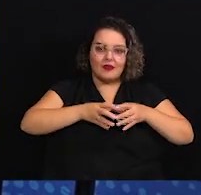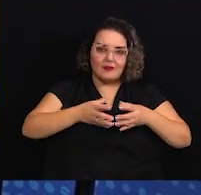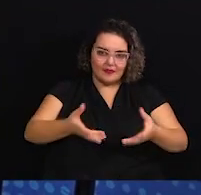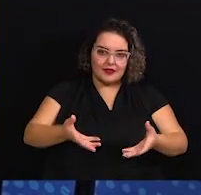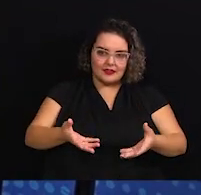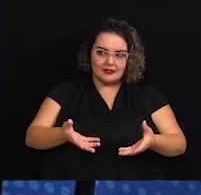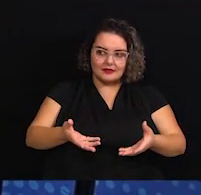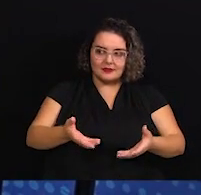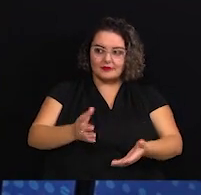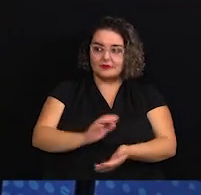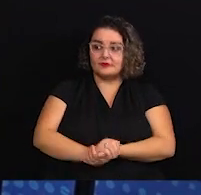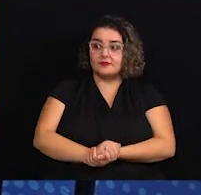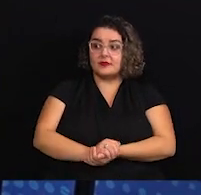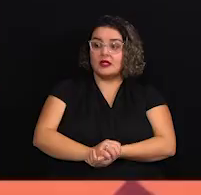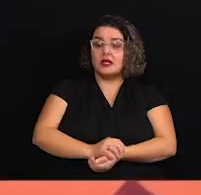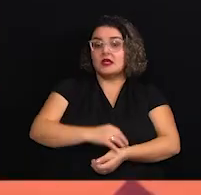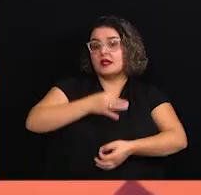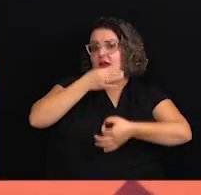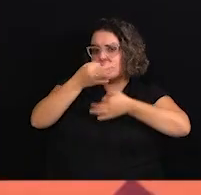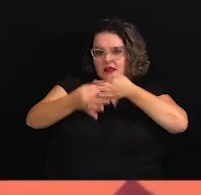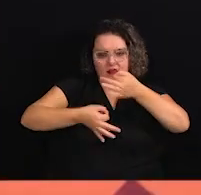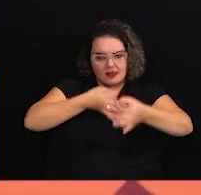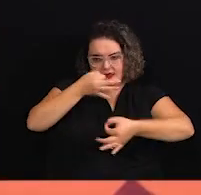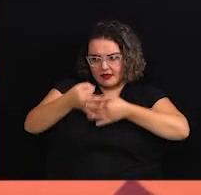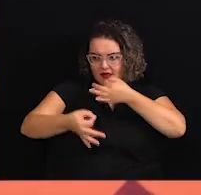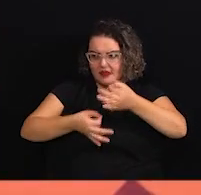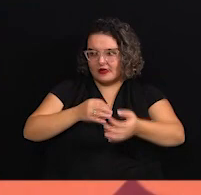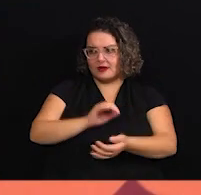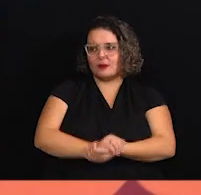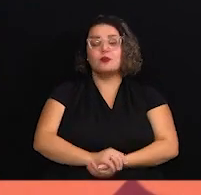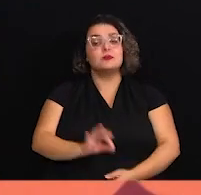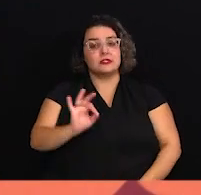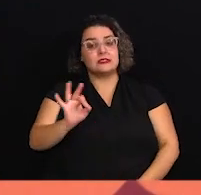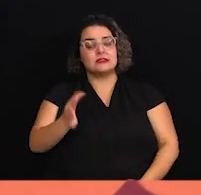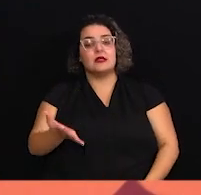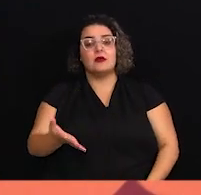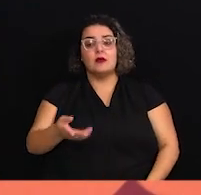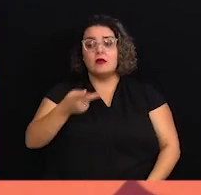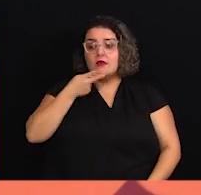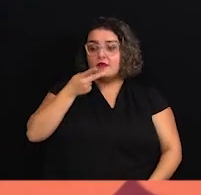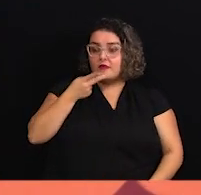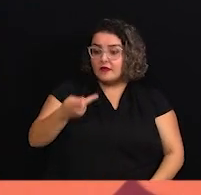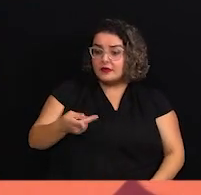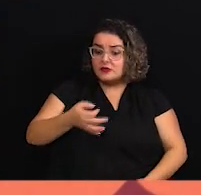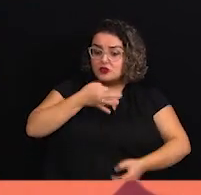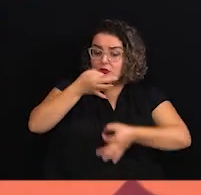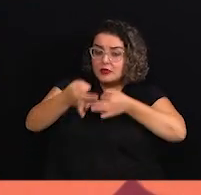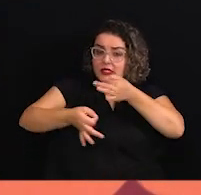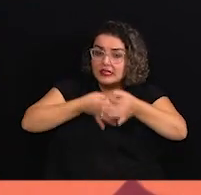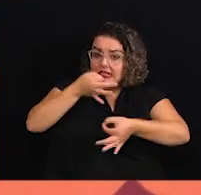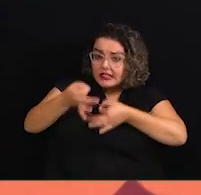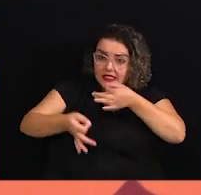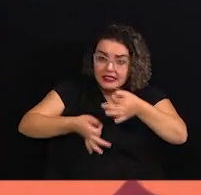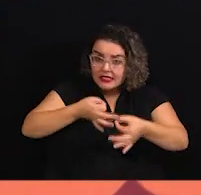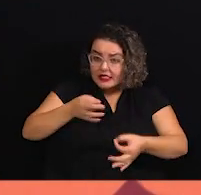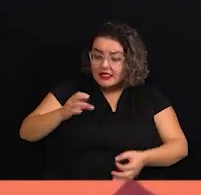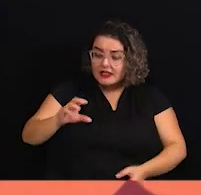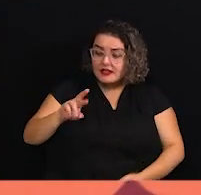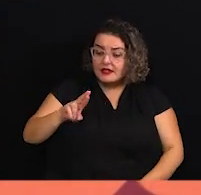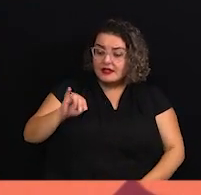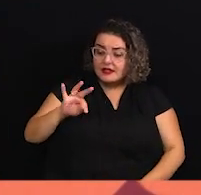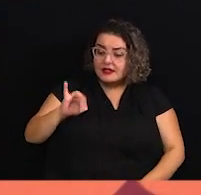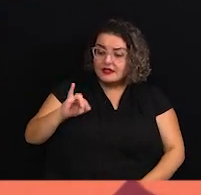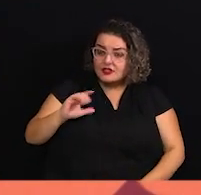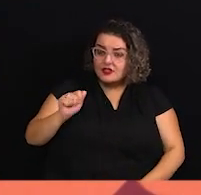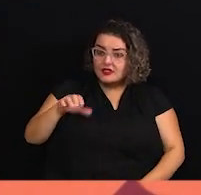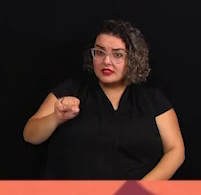à convivência. E críticas, né? Com certeza, com certeza. Agora, vamos falar um pouquinho sobre críticas,